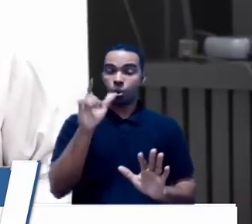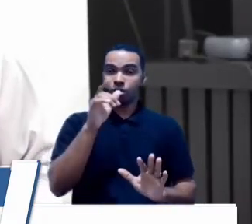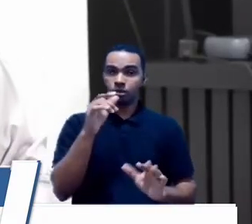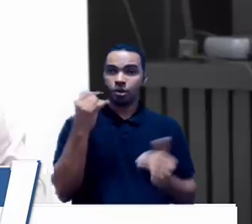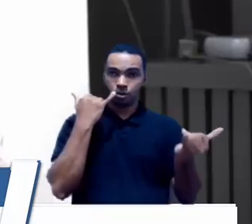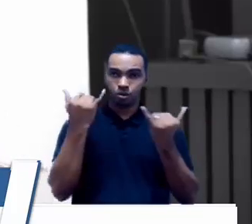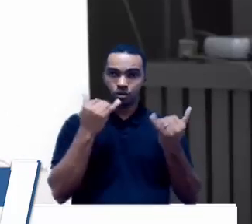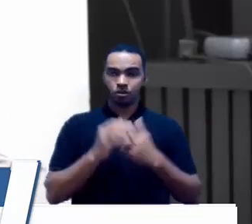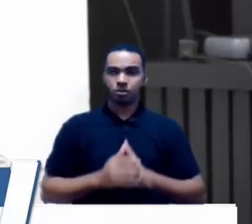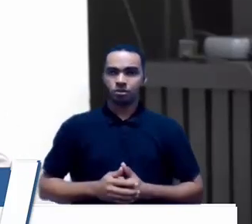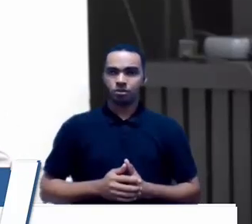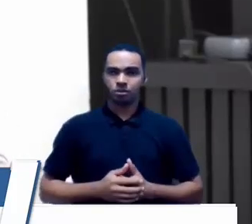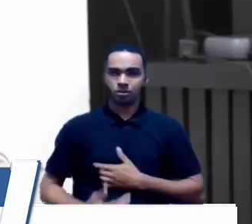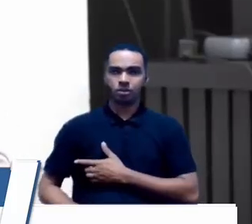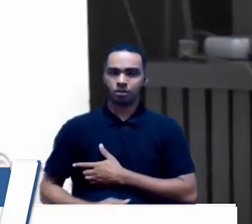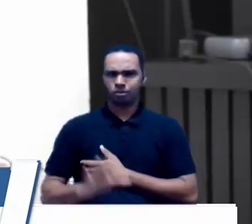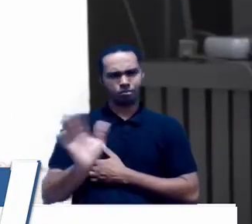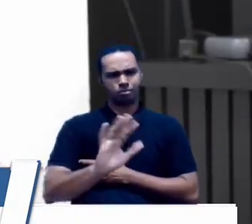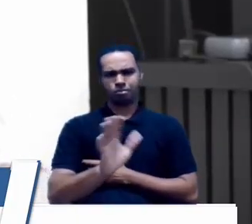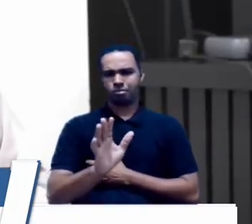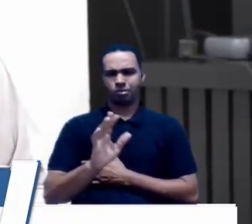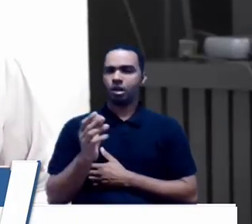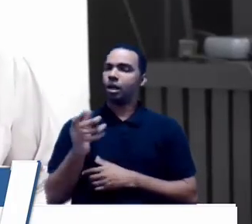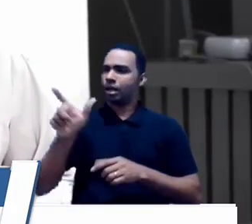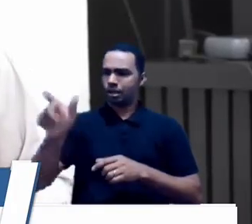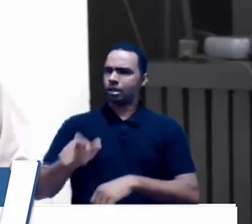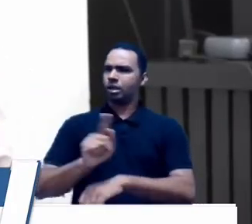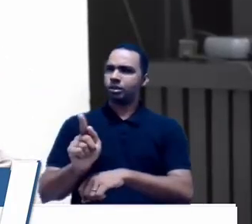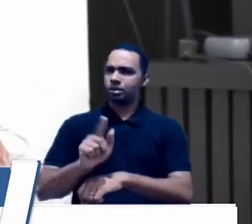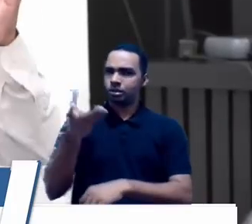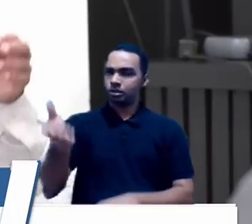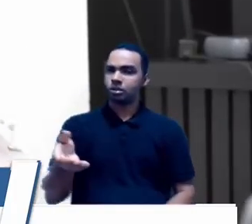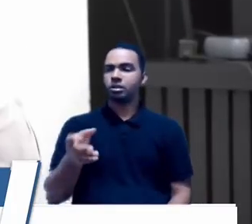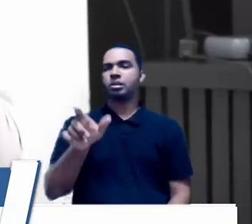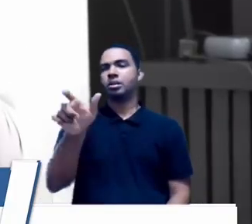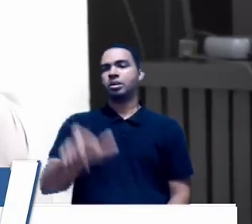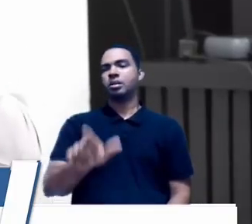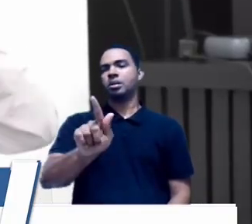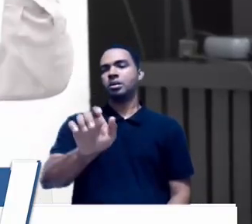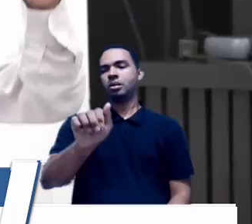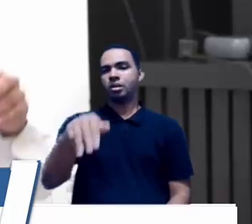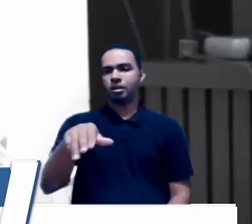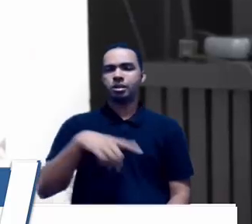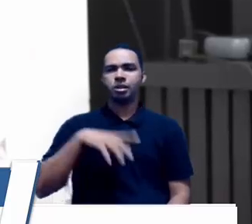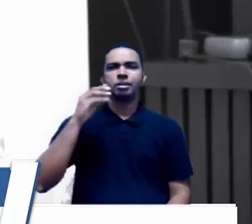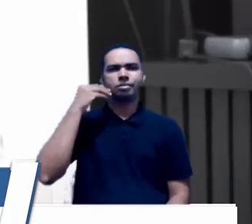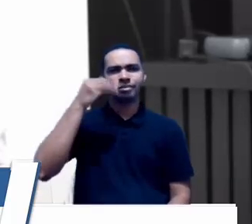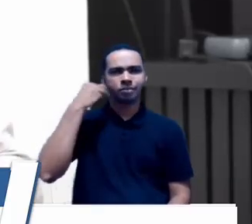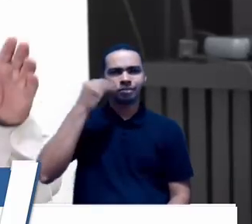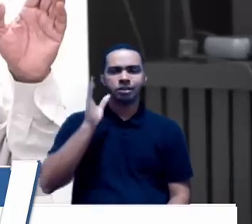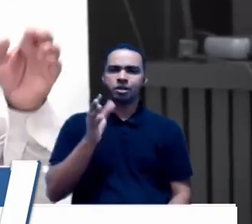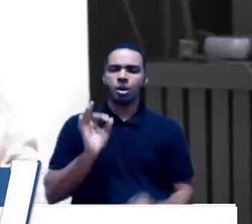Não, é o gestor, inclusive ele, o Jean, ele tem uma larga experiência, ele já toma conta da